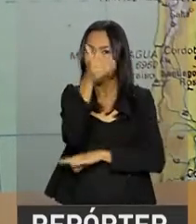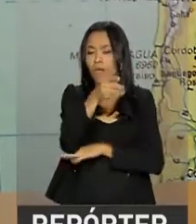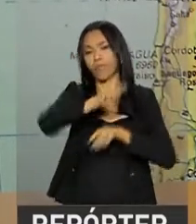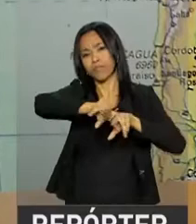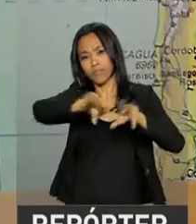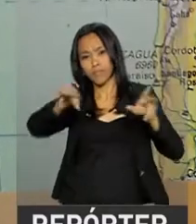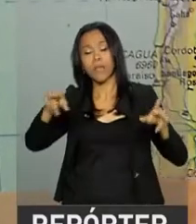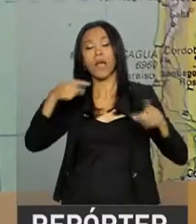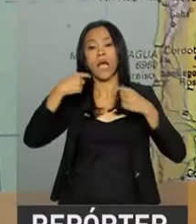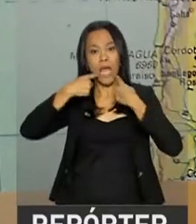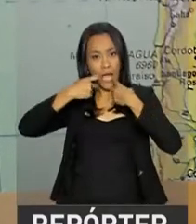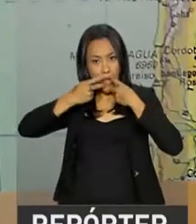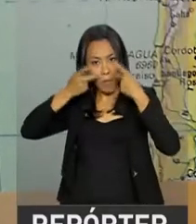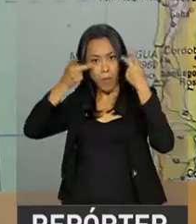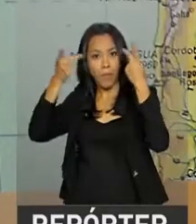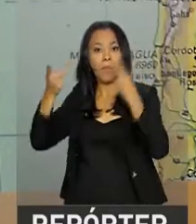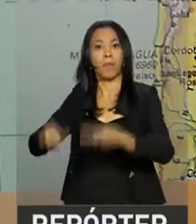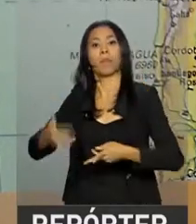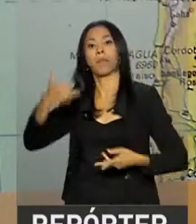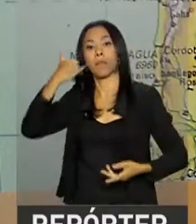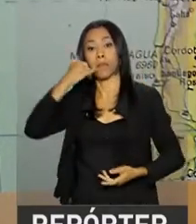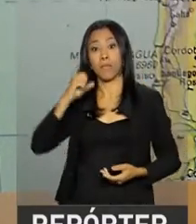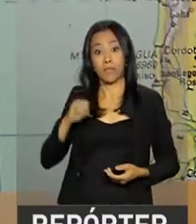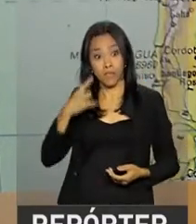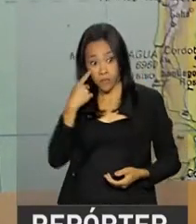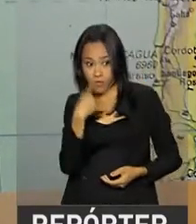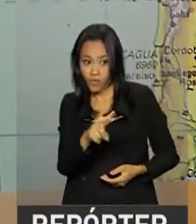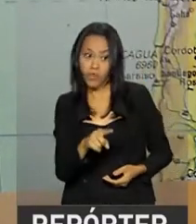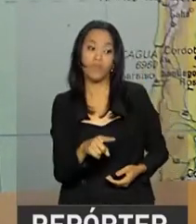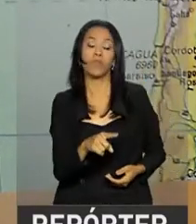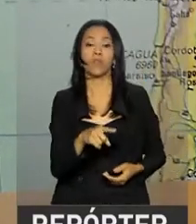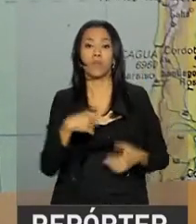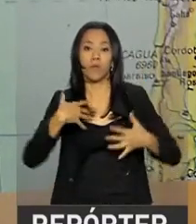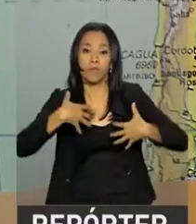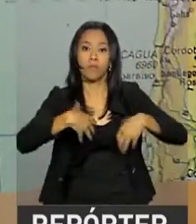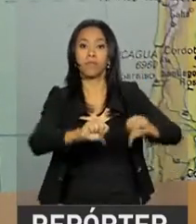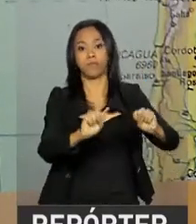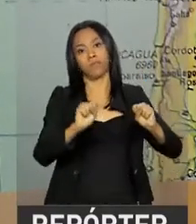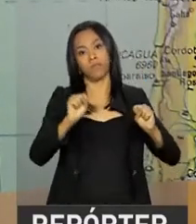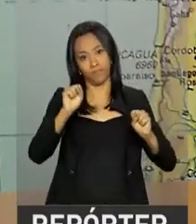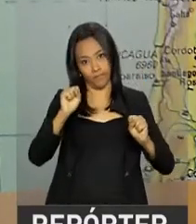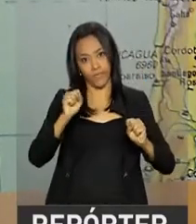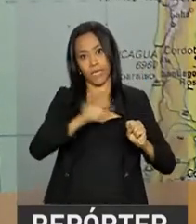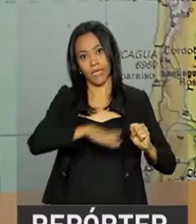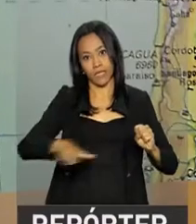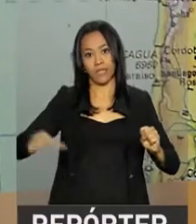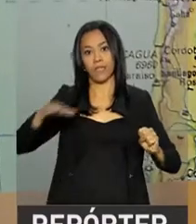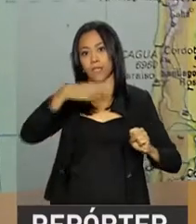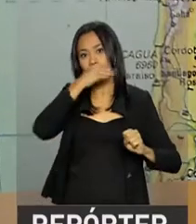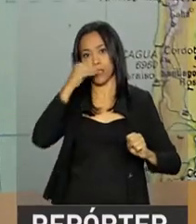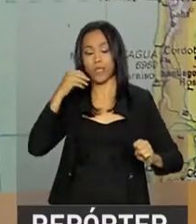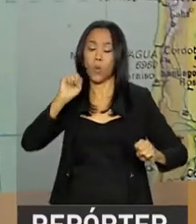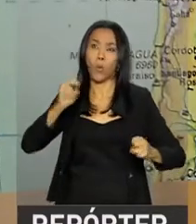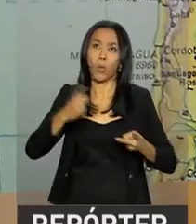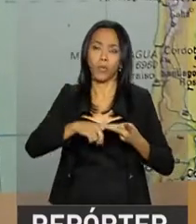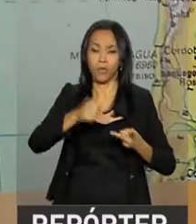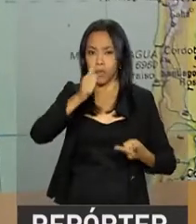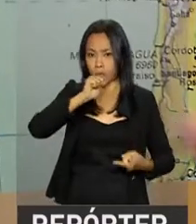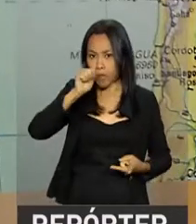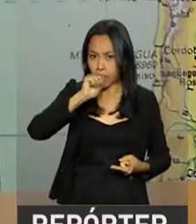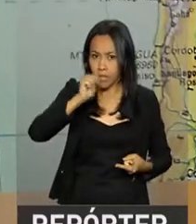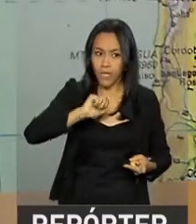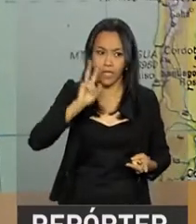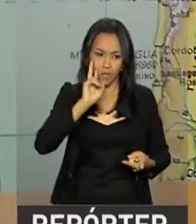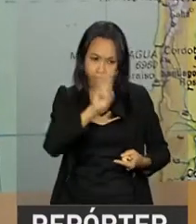caso eles presence algum ato de exploração de crianças e adolescentes entre elas o uso de bebidas alcoólicas à